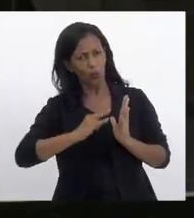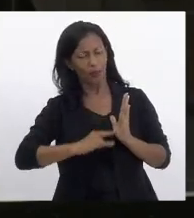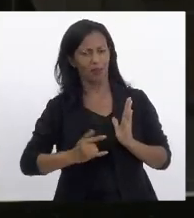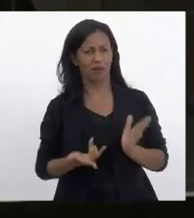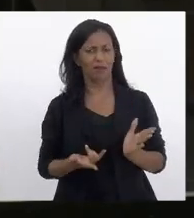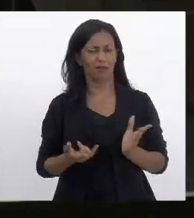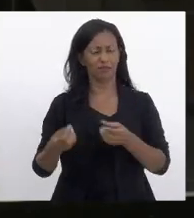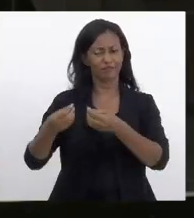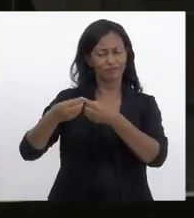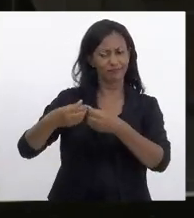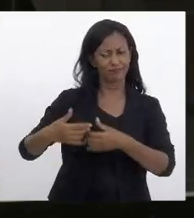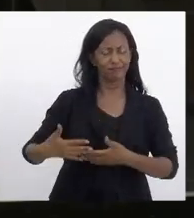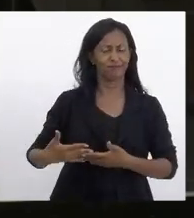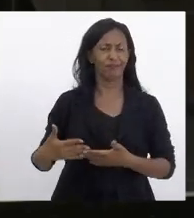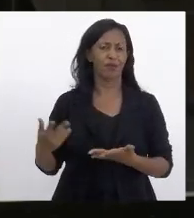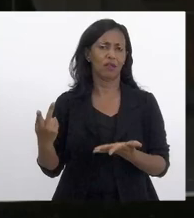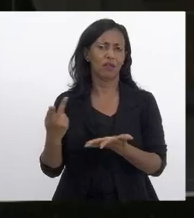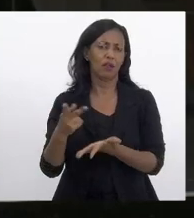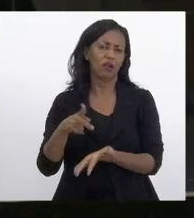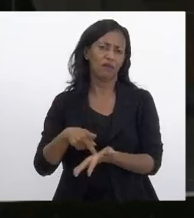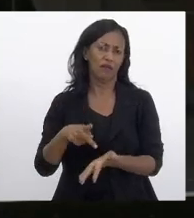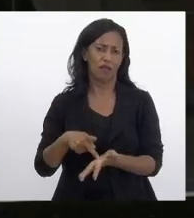dissociada da realidade.